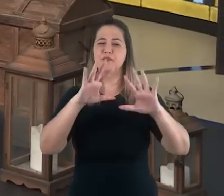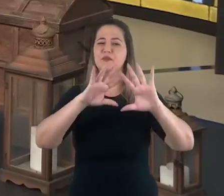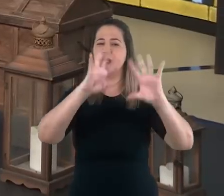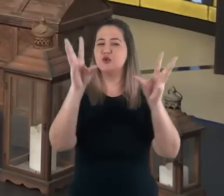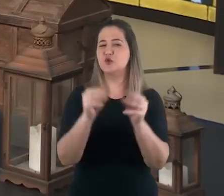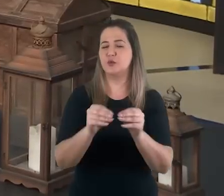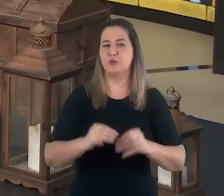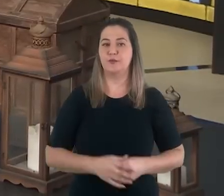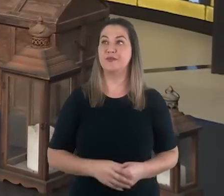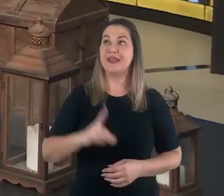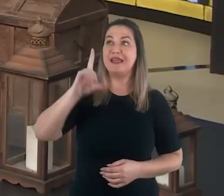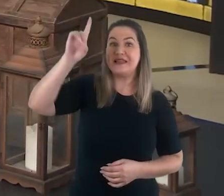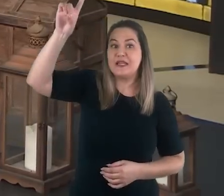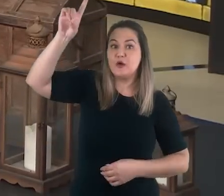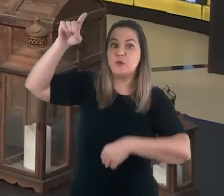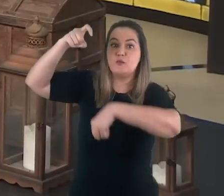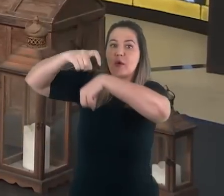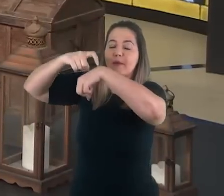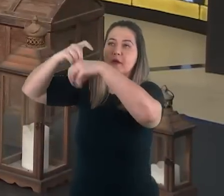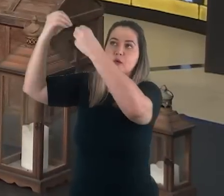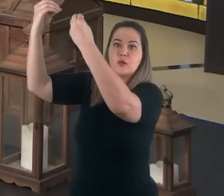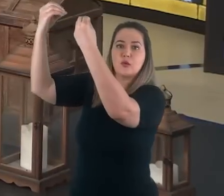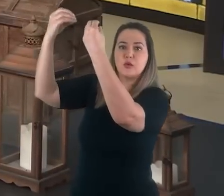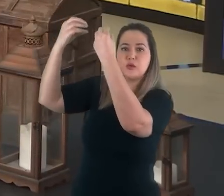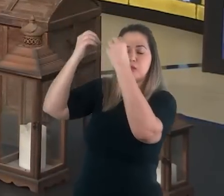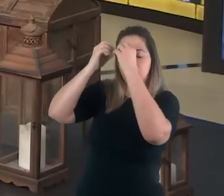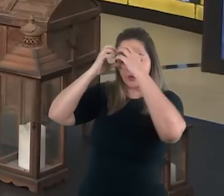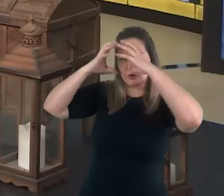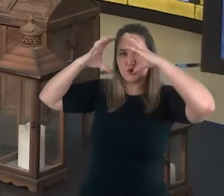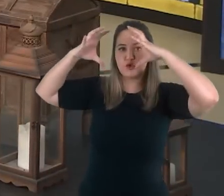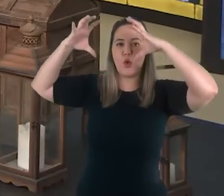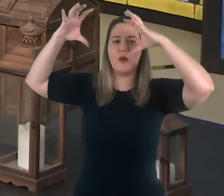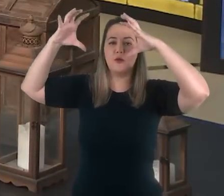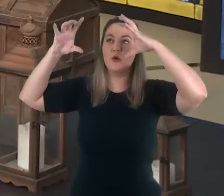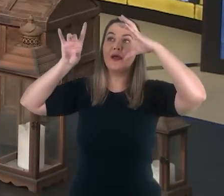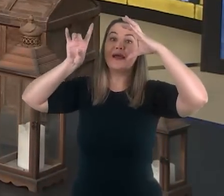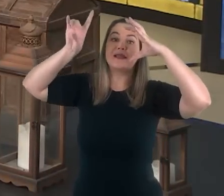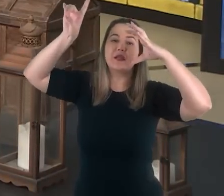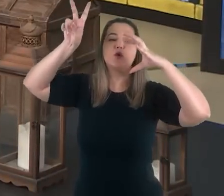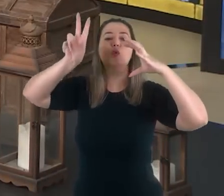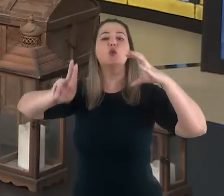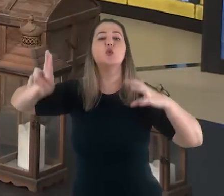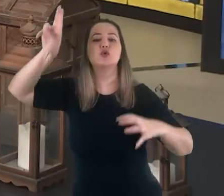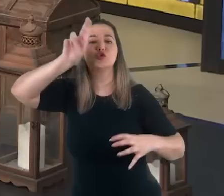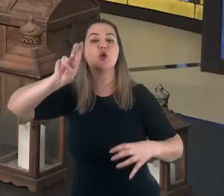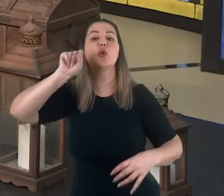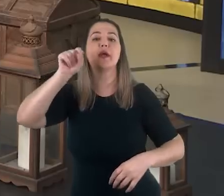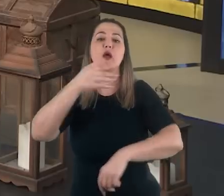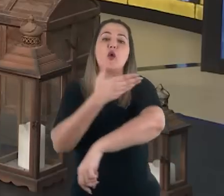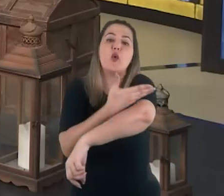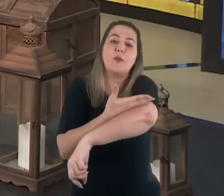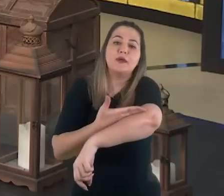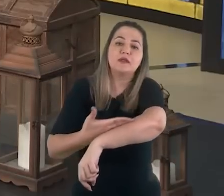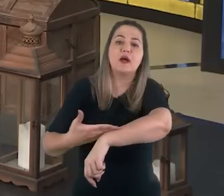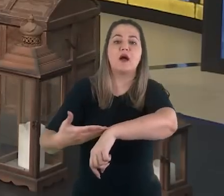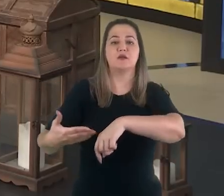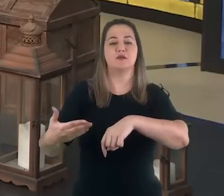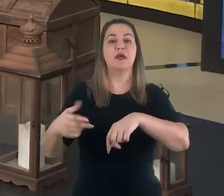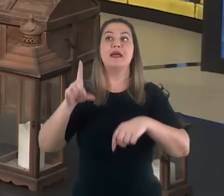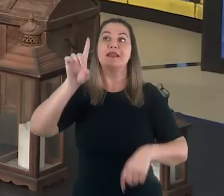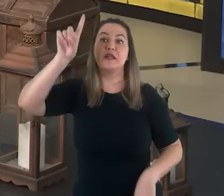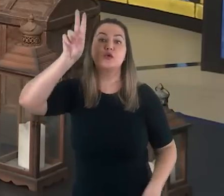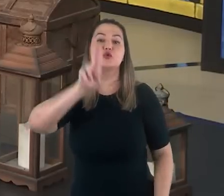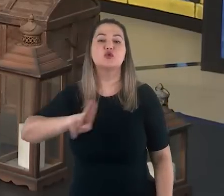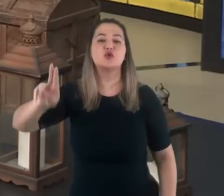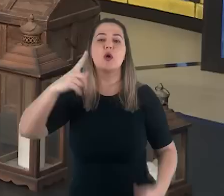rei Nabucodonosor, simplesmente partiu do conhecido para o desconhecido. Daí as semelhanças. Deus falou numa linguagem que